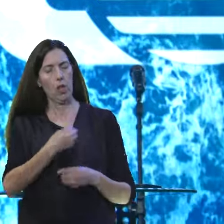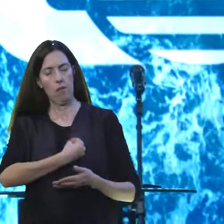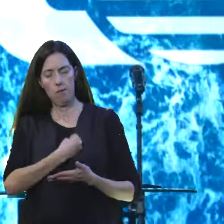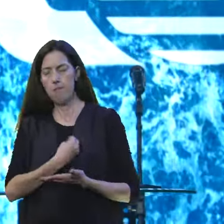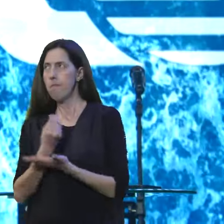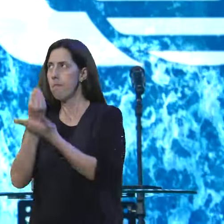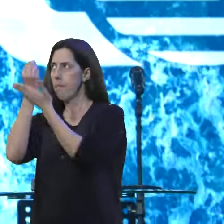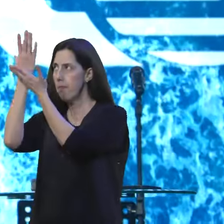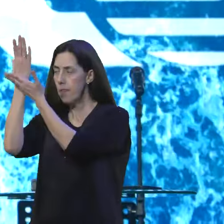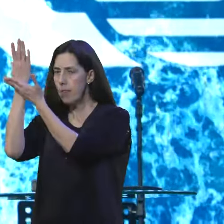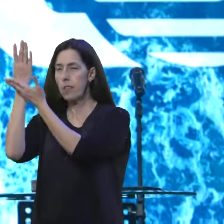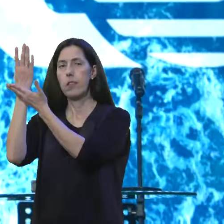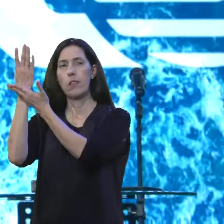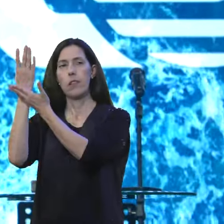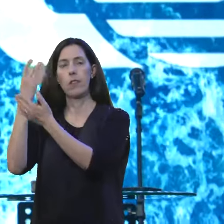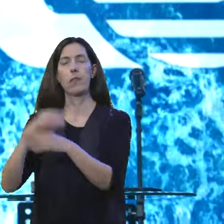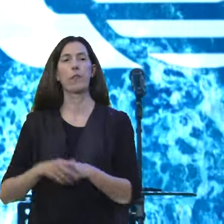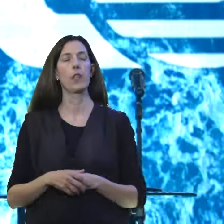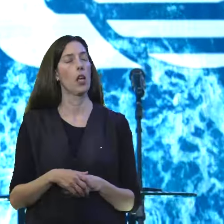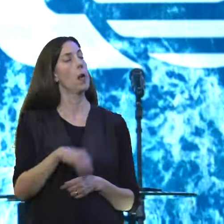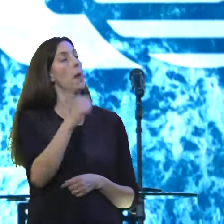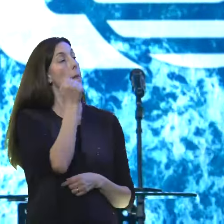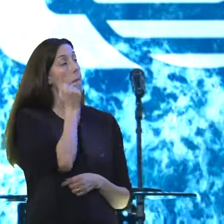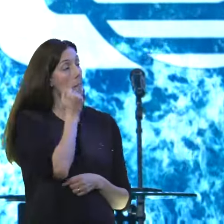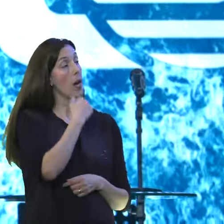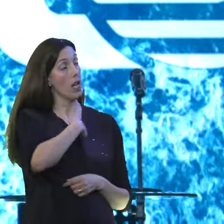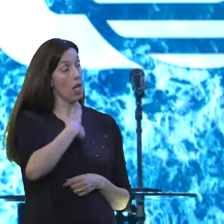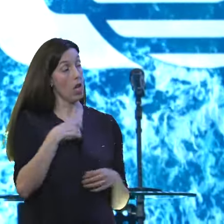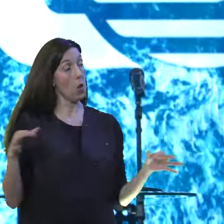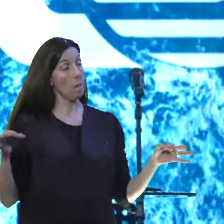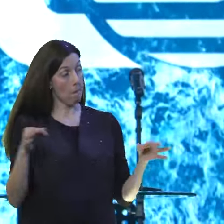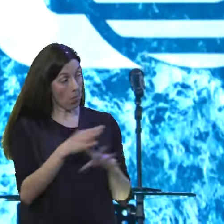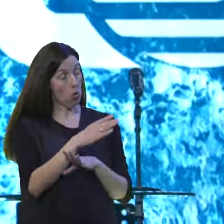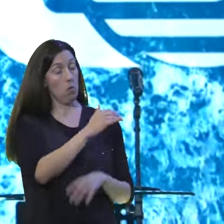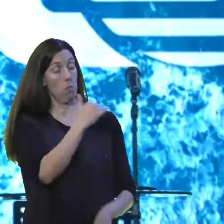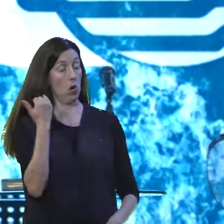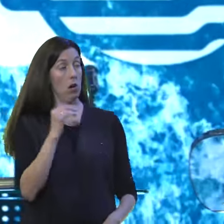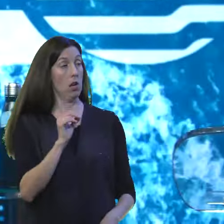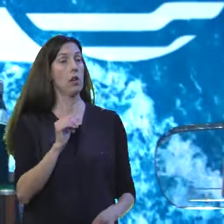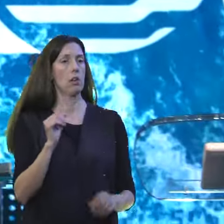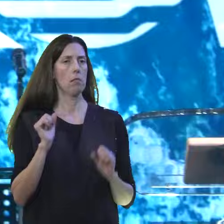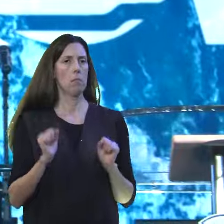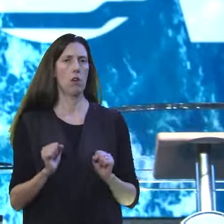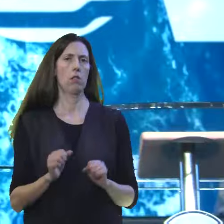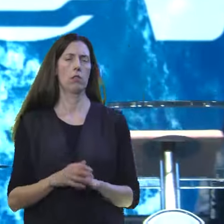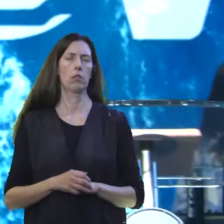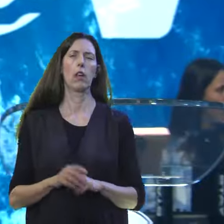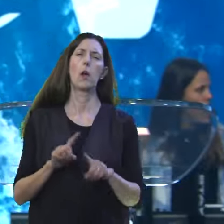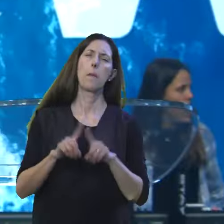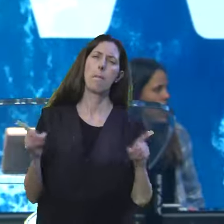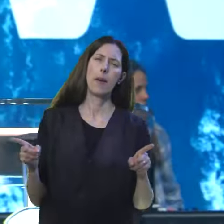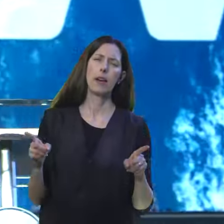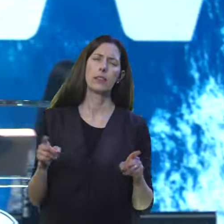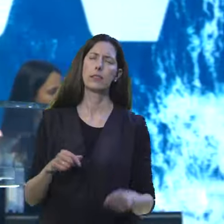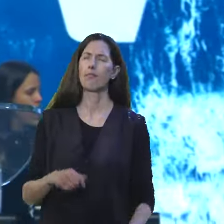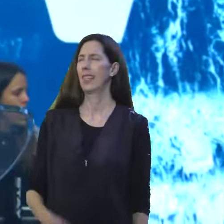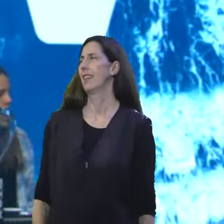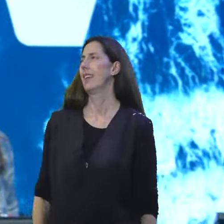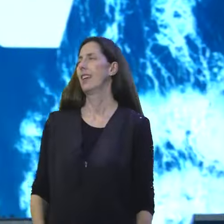vida para Jesus, e falou, mãe, eu estou pronto para morrer, e você? Você imagina se aquele menino tivesse falado,